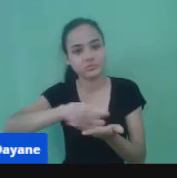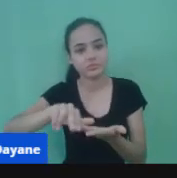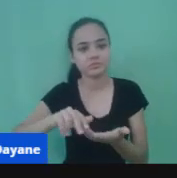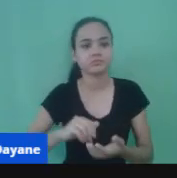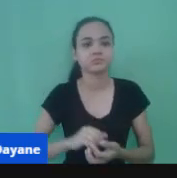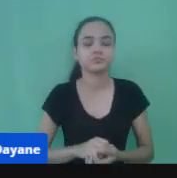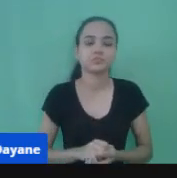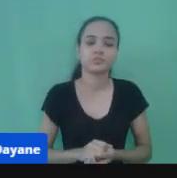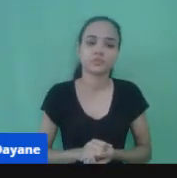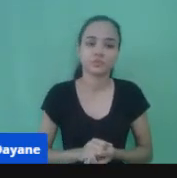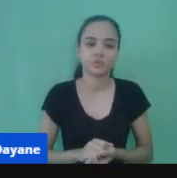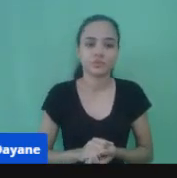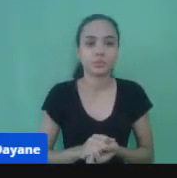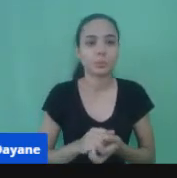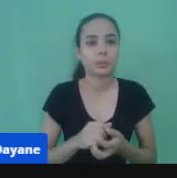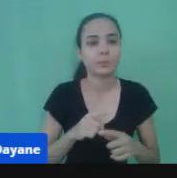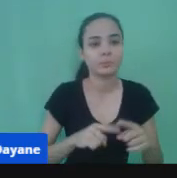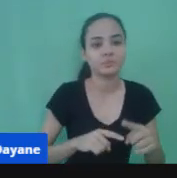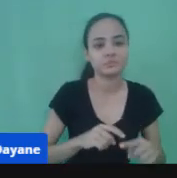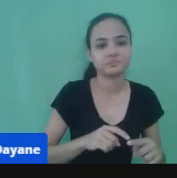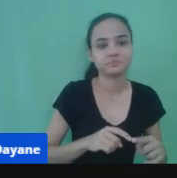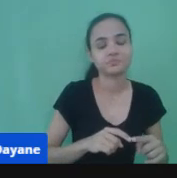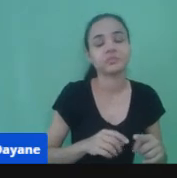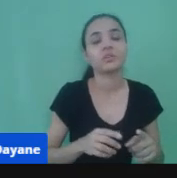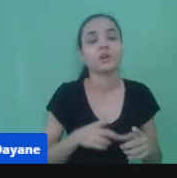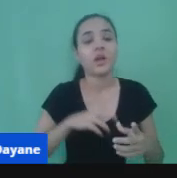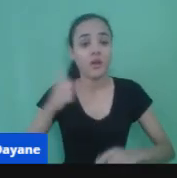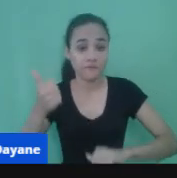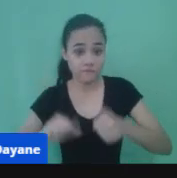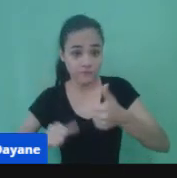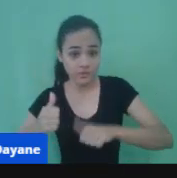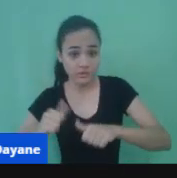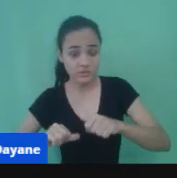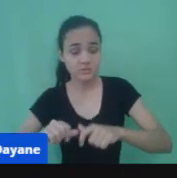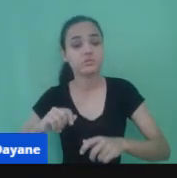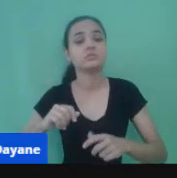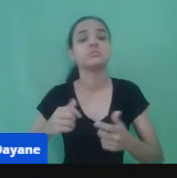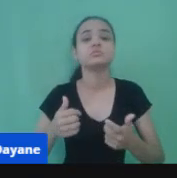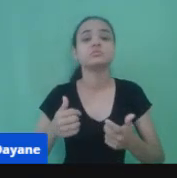se você está avançando ou não dentro desse processo. A abordagem tem que ser